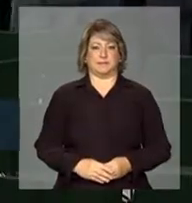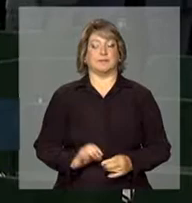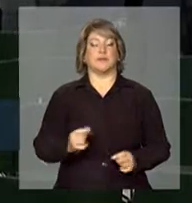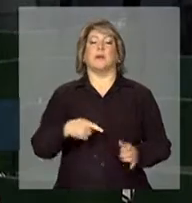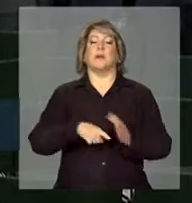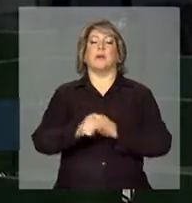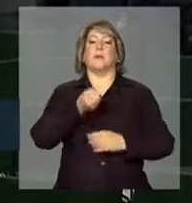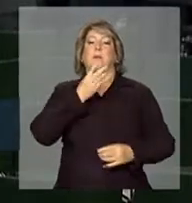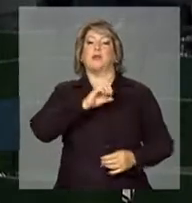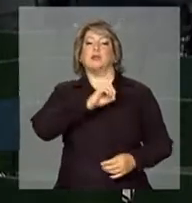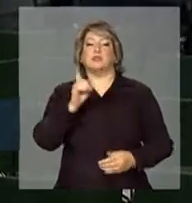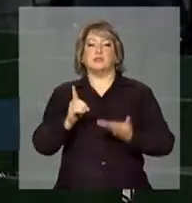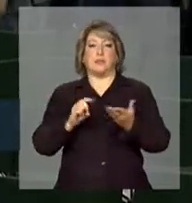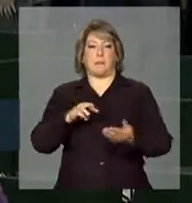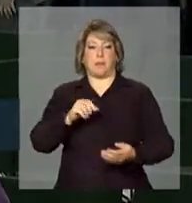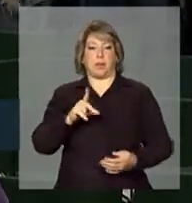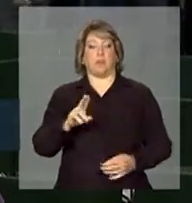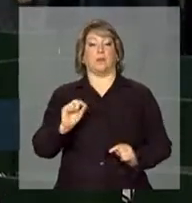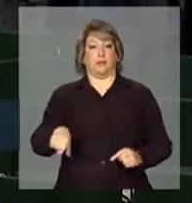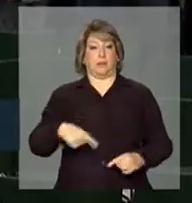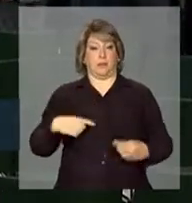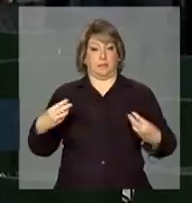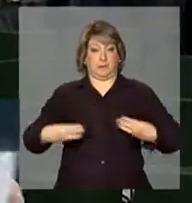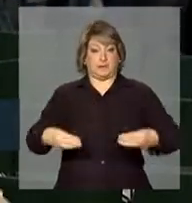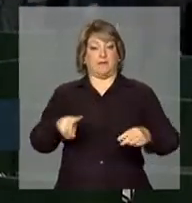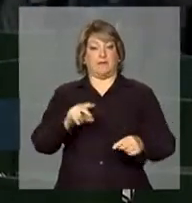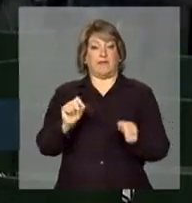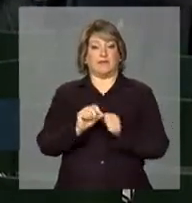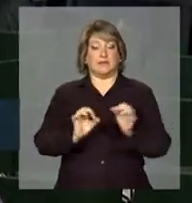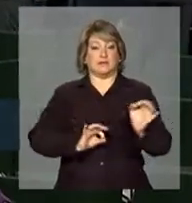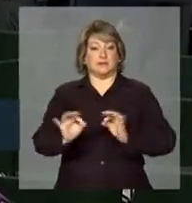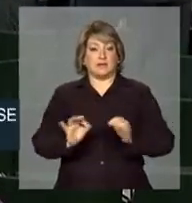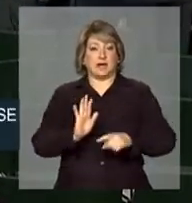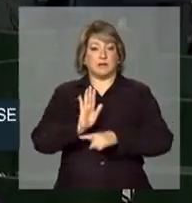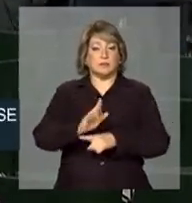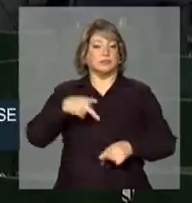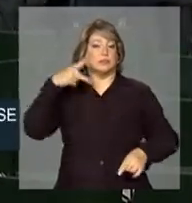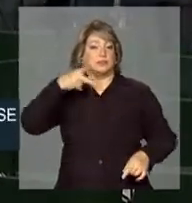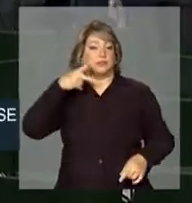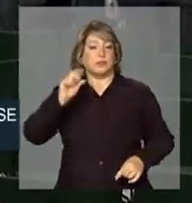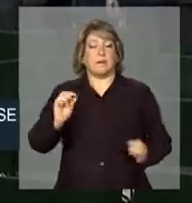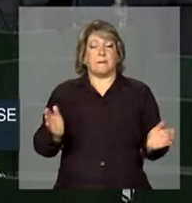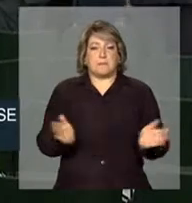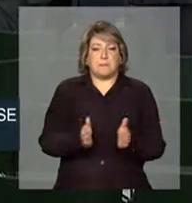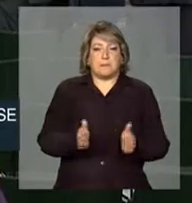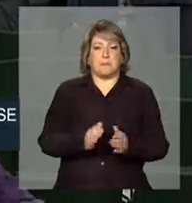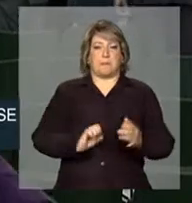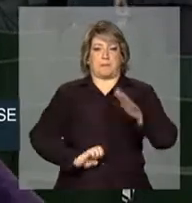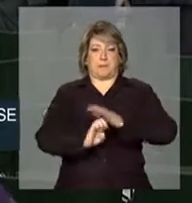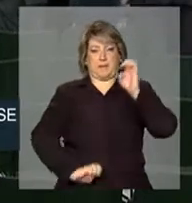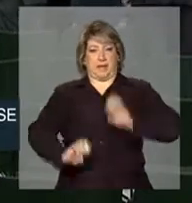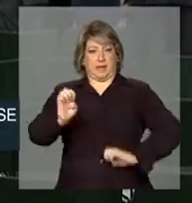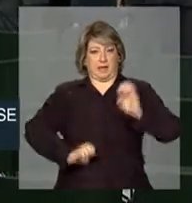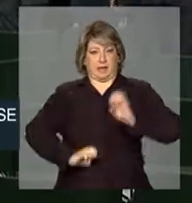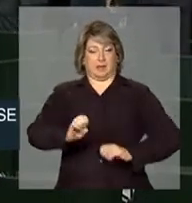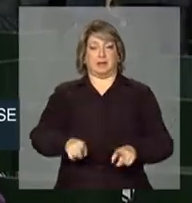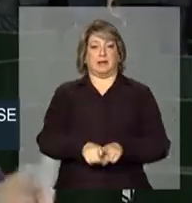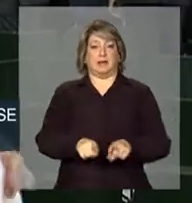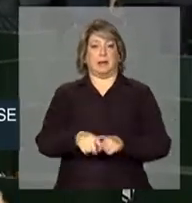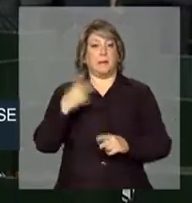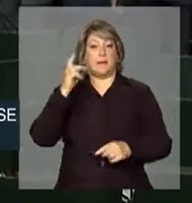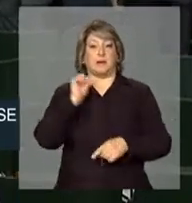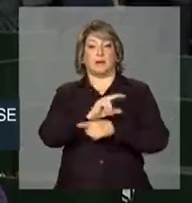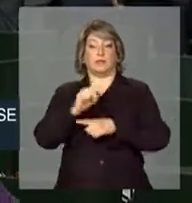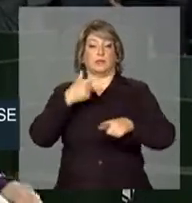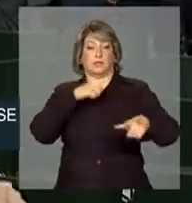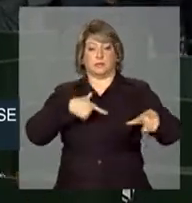Bom dia, Malu. O Ministério vai formular políticas de apoio às micro e pequenas empresas, segmento fundamental para a geração de empregos e